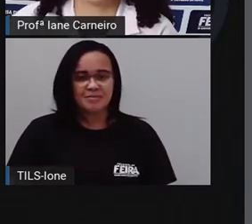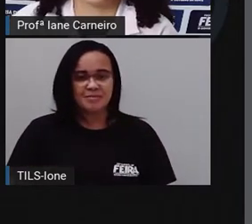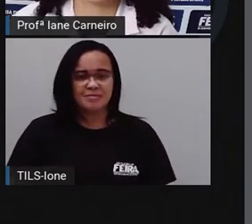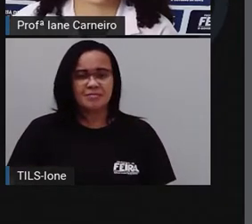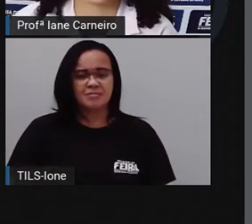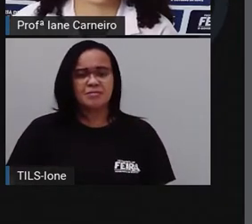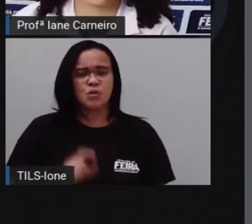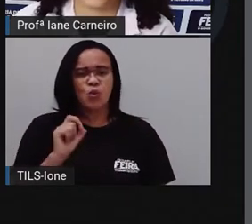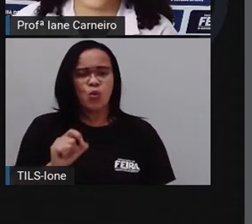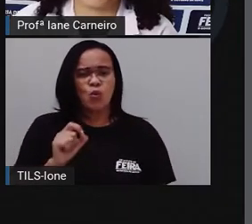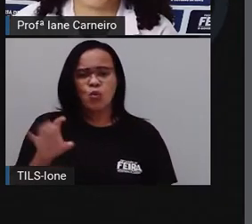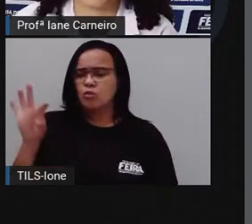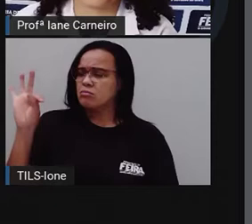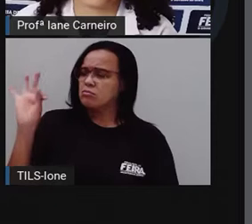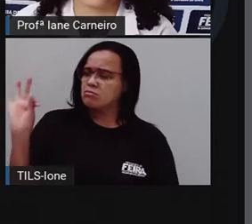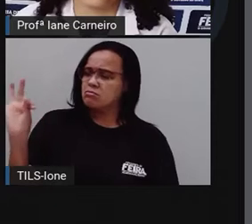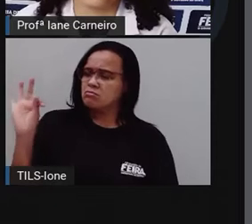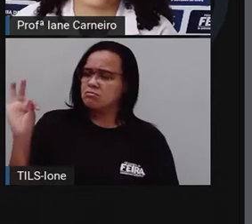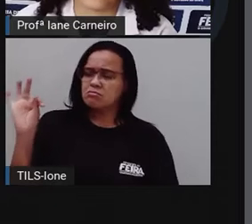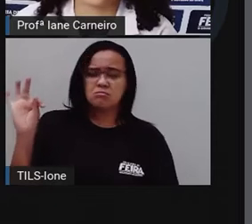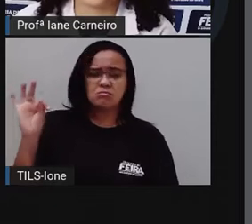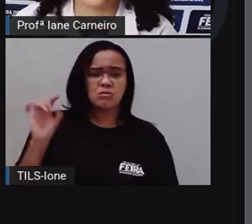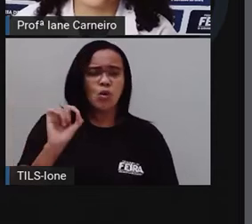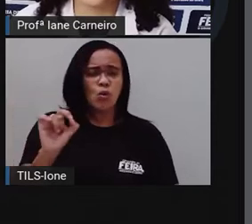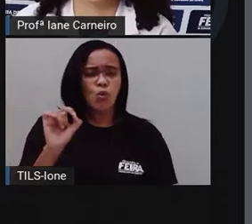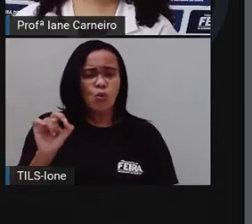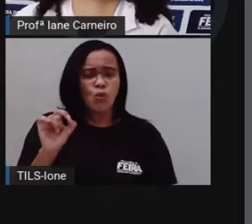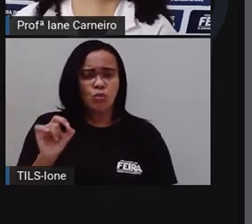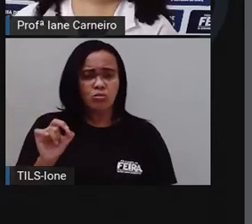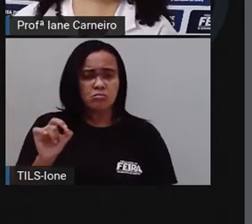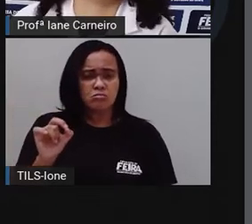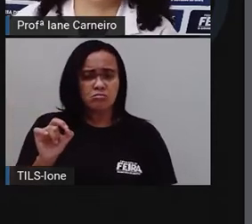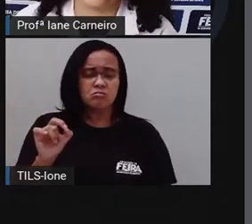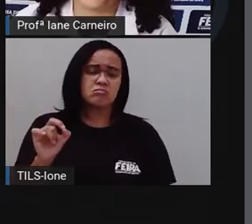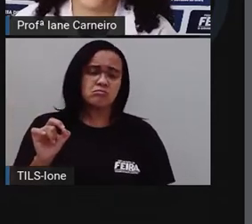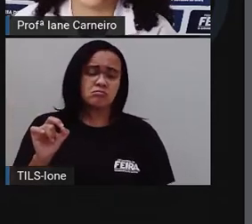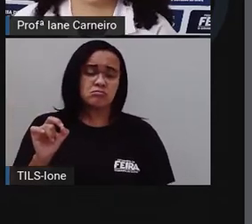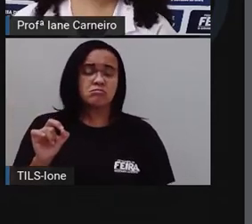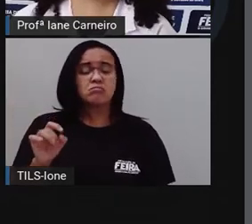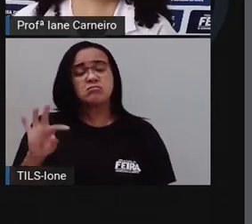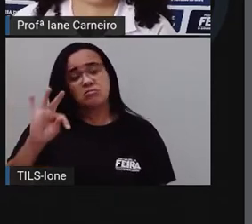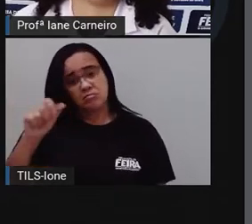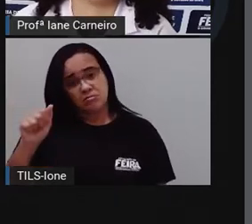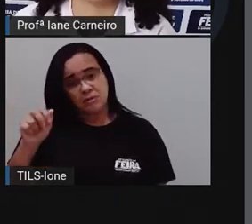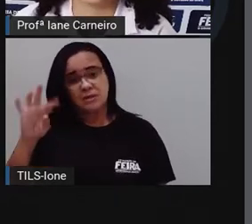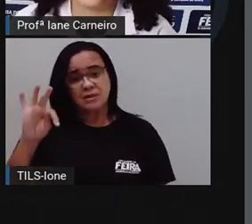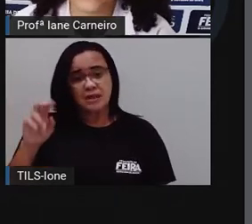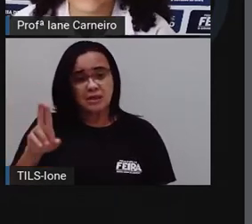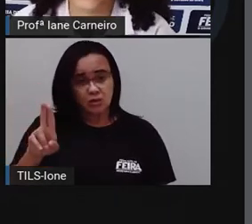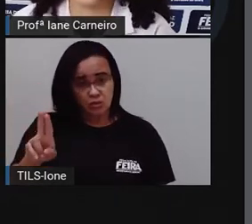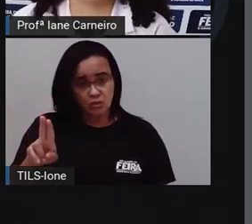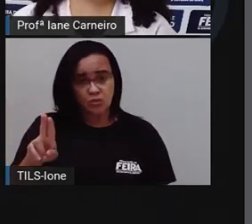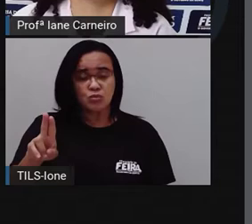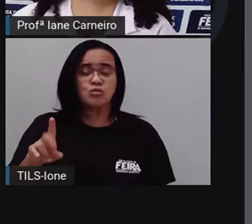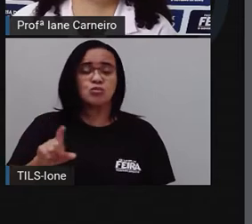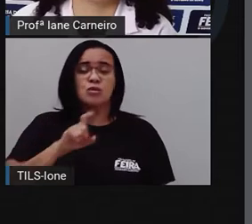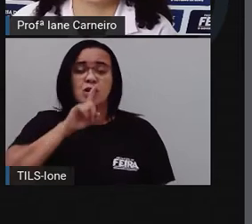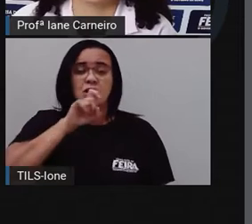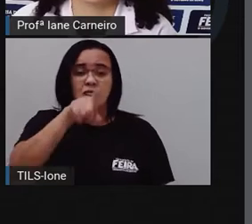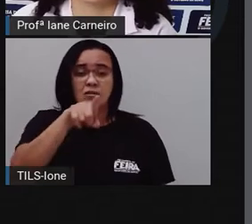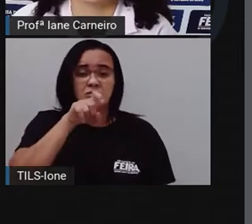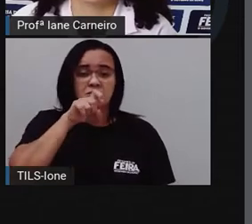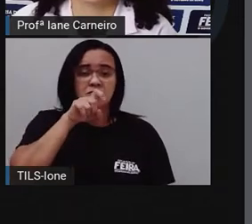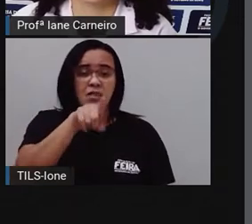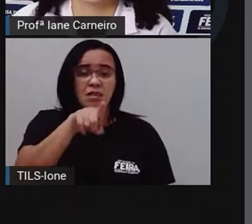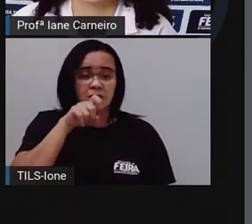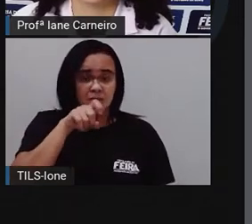O que começa com T? Tatu, tatu bola, tamanduá.